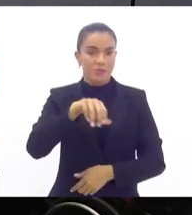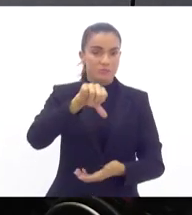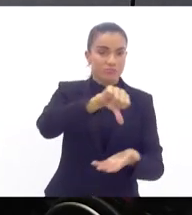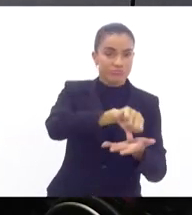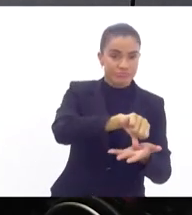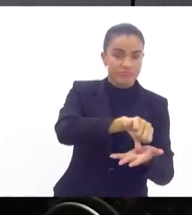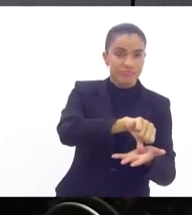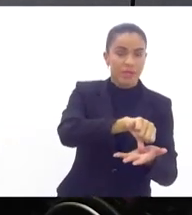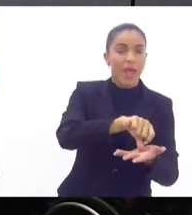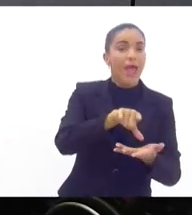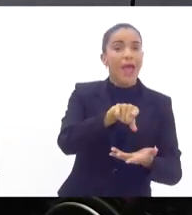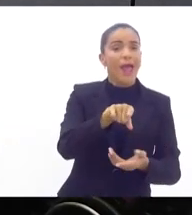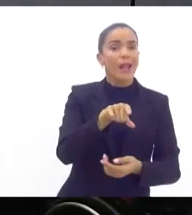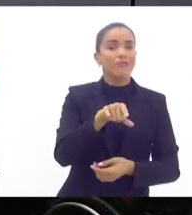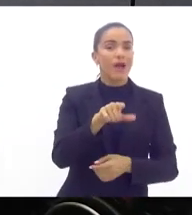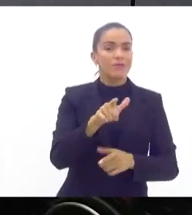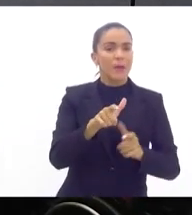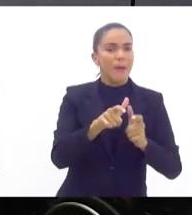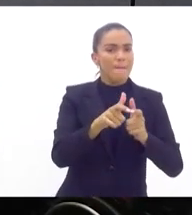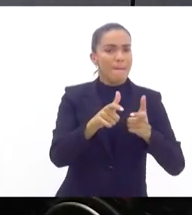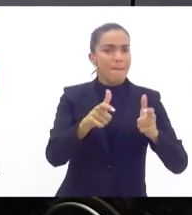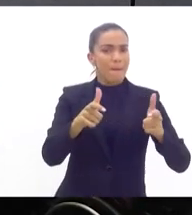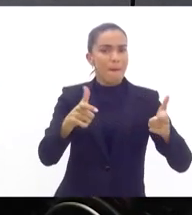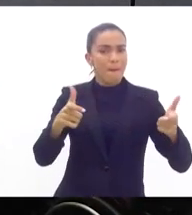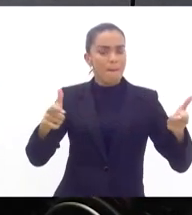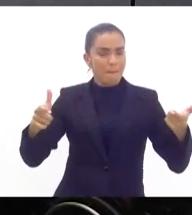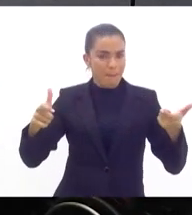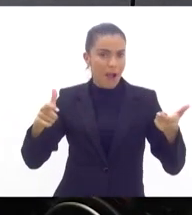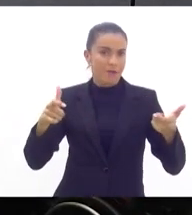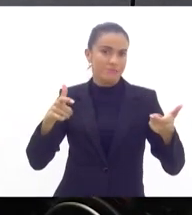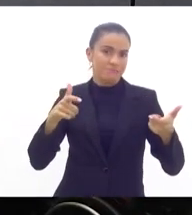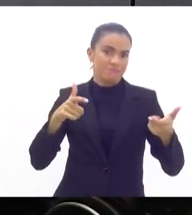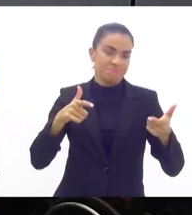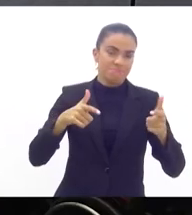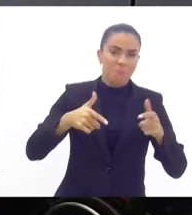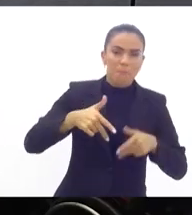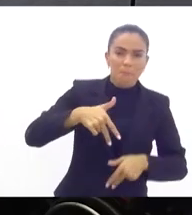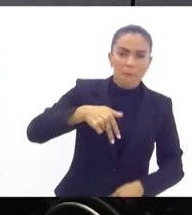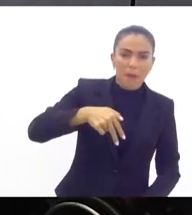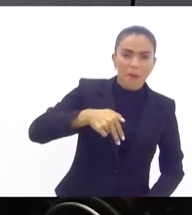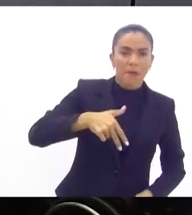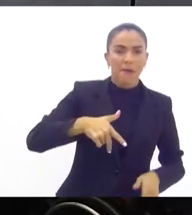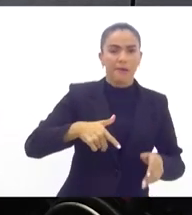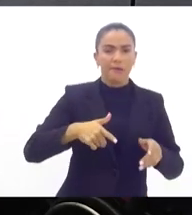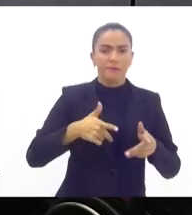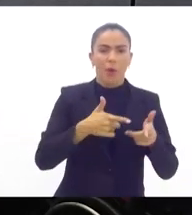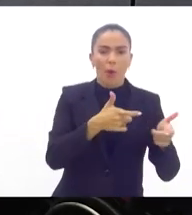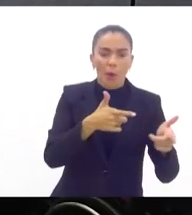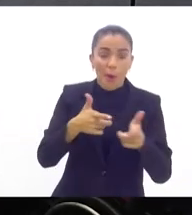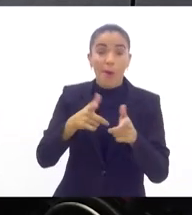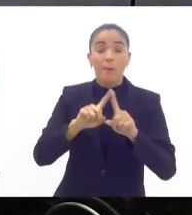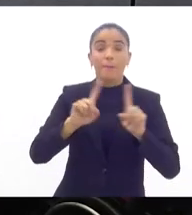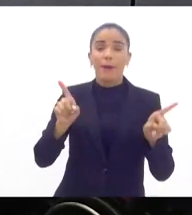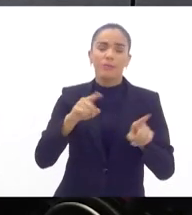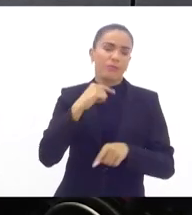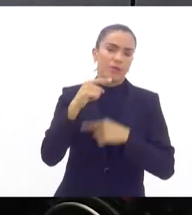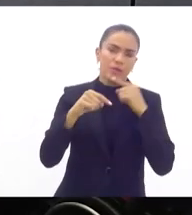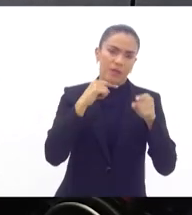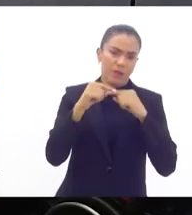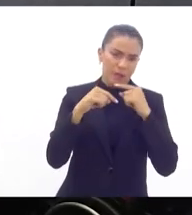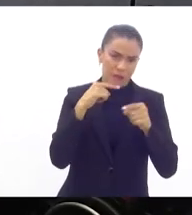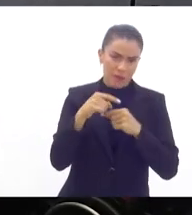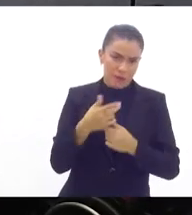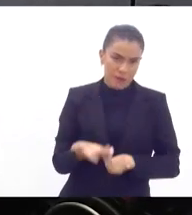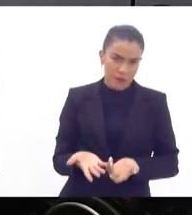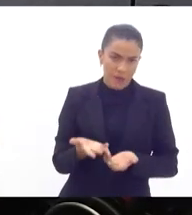ela vem sofrendo um acréscimo de criminalidade ela vem sofrendo problemas sociais muito grande mas não adianta dar